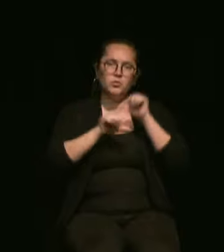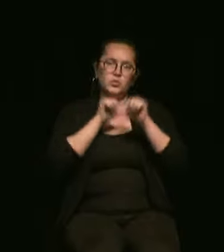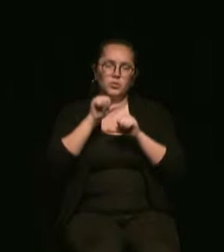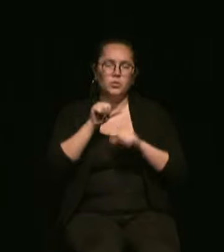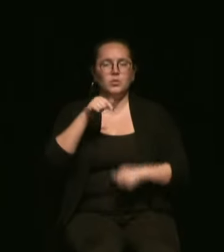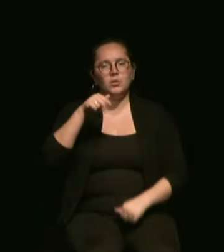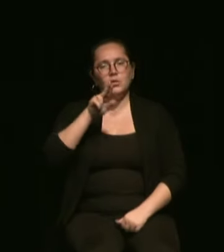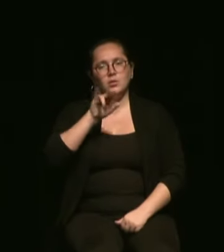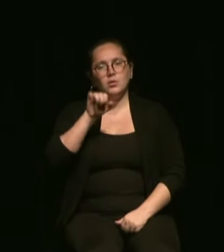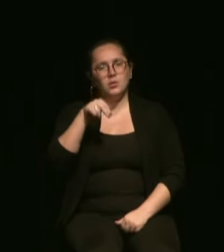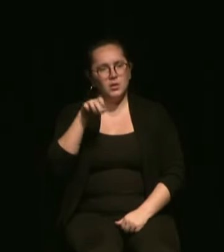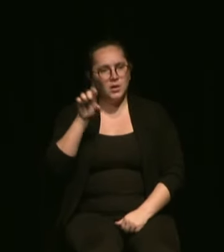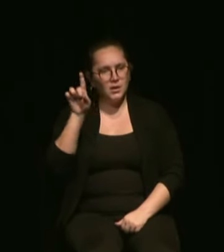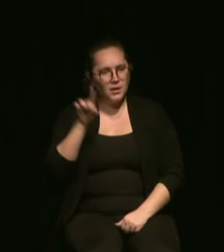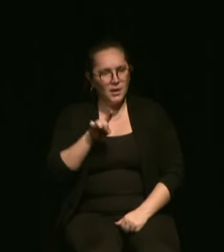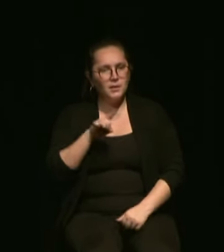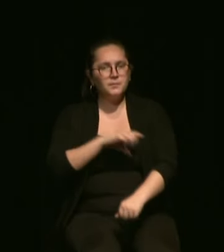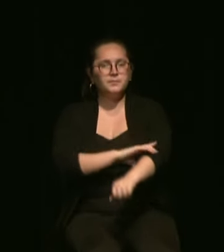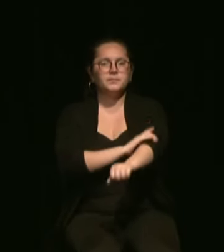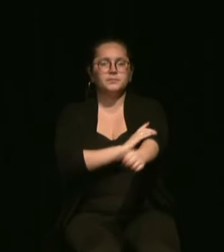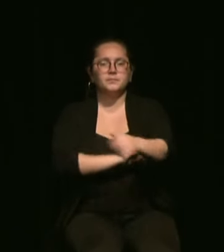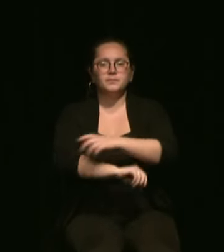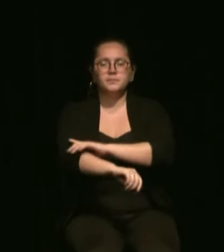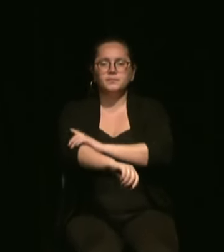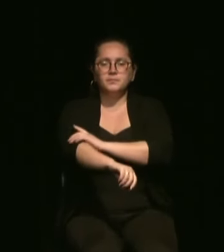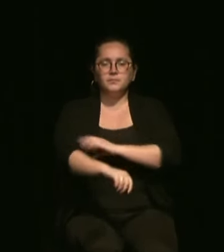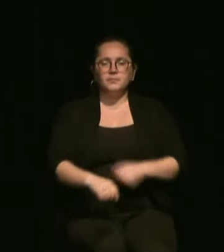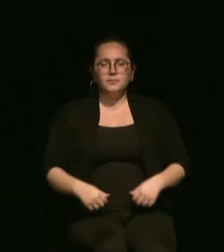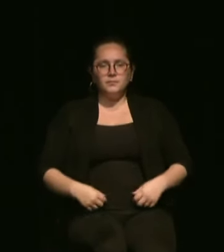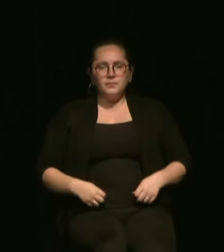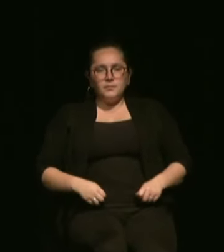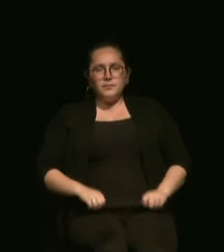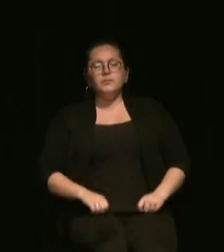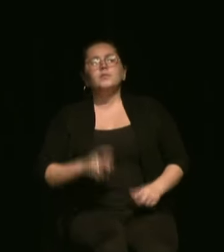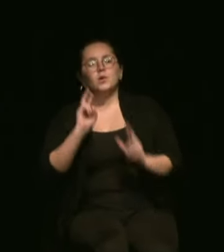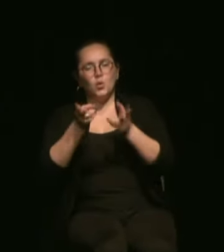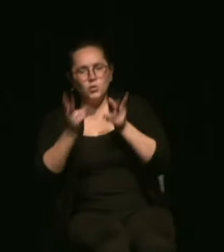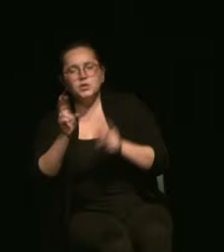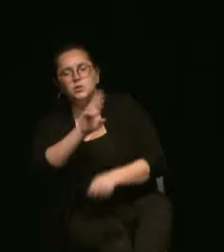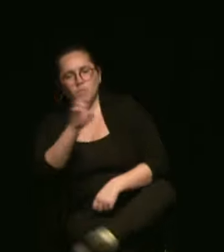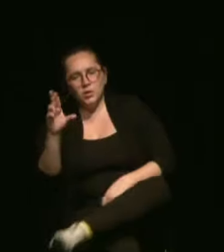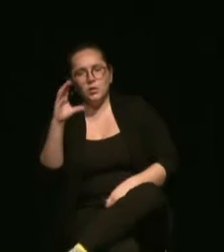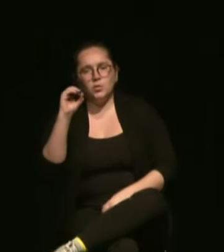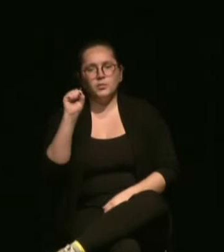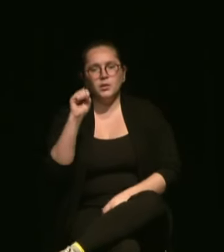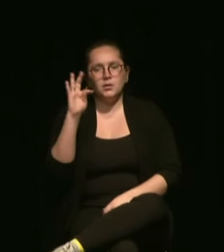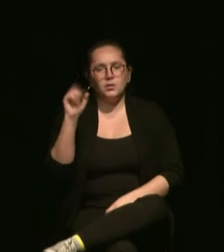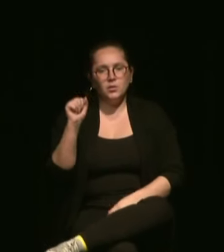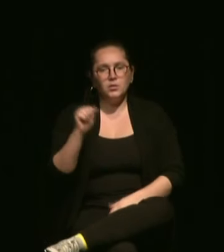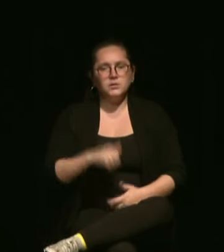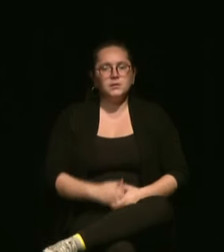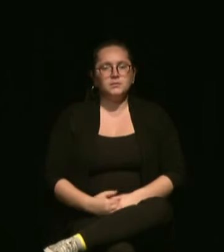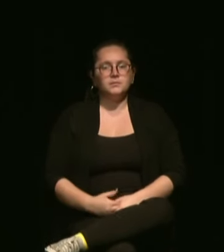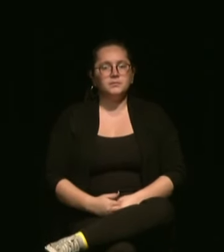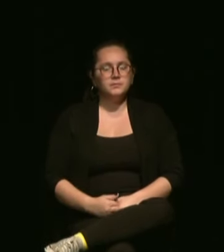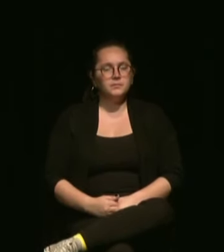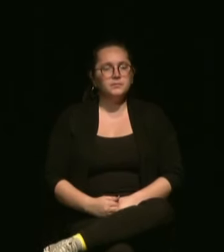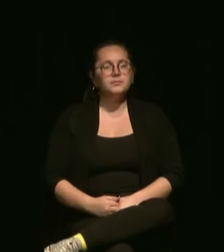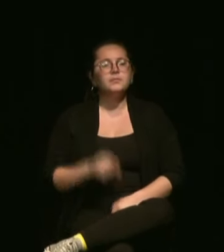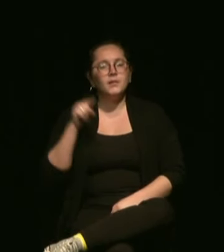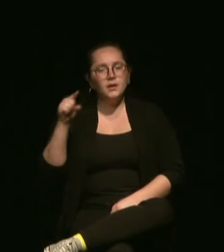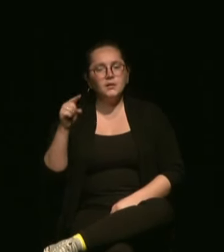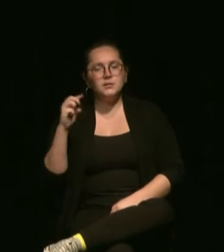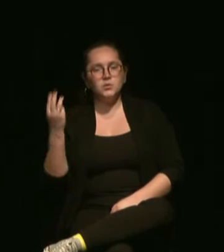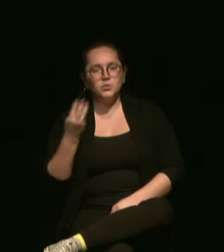Equatorial, salvo engano, mas eu posso estar enganado. Hã? Costa do Marfim, né? Costa do Marfim, isso. Em que os